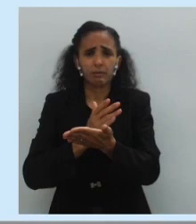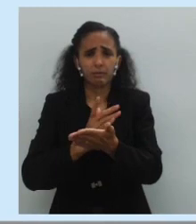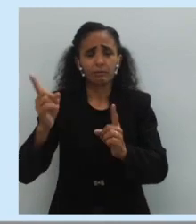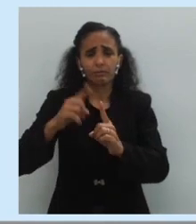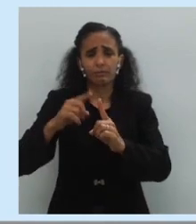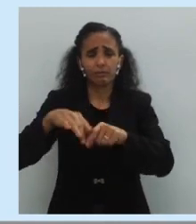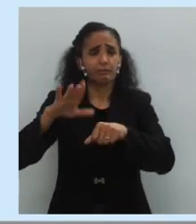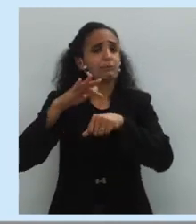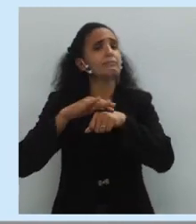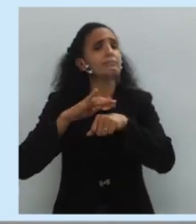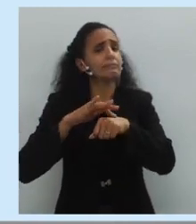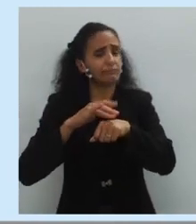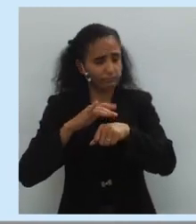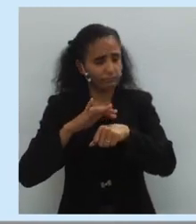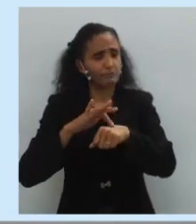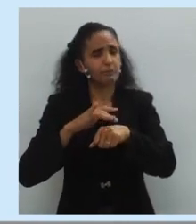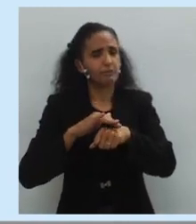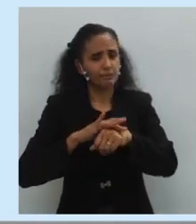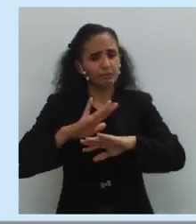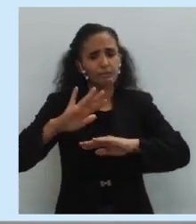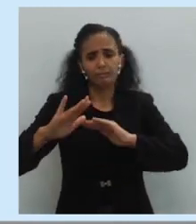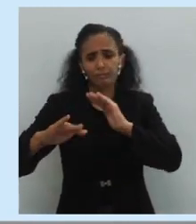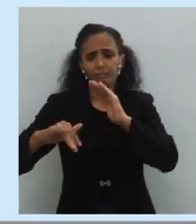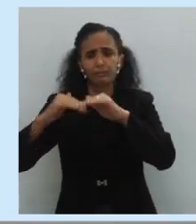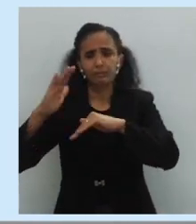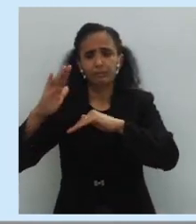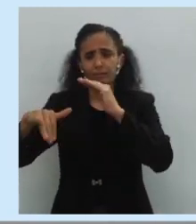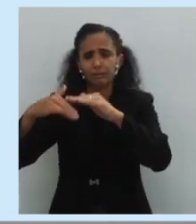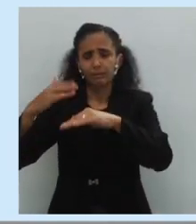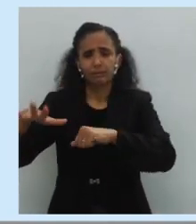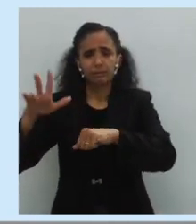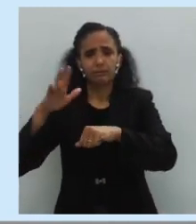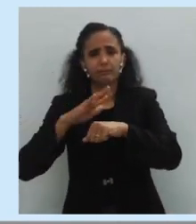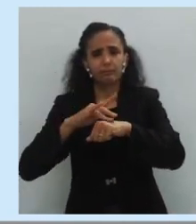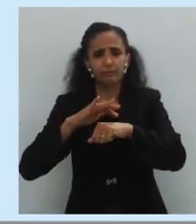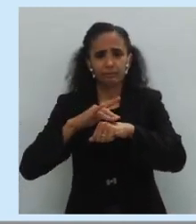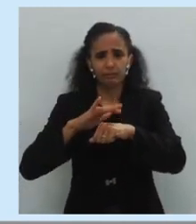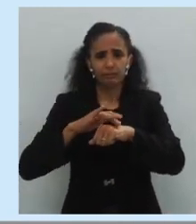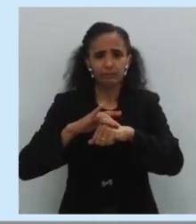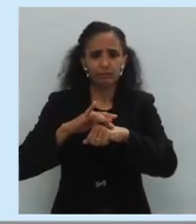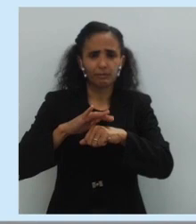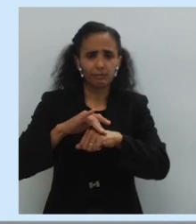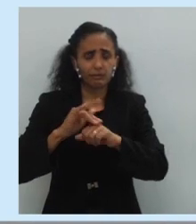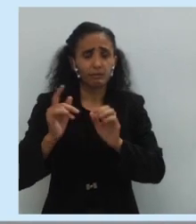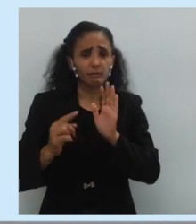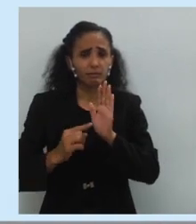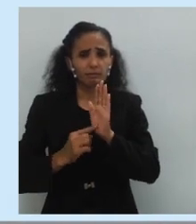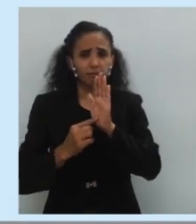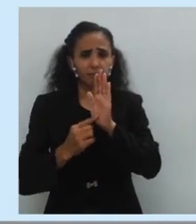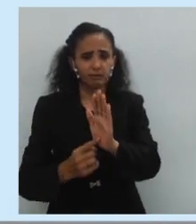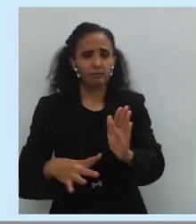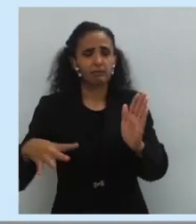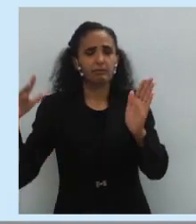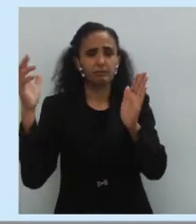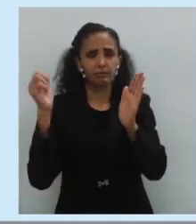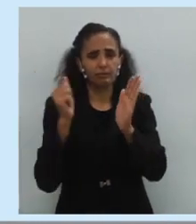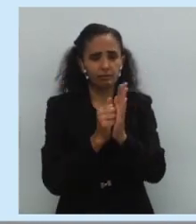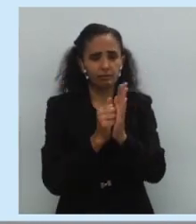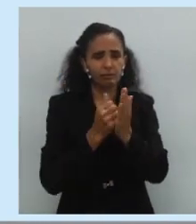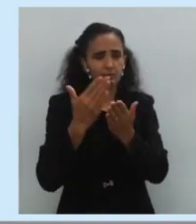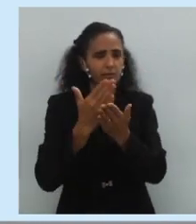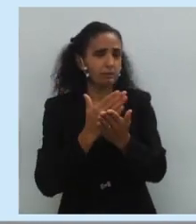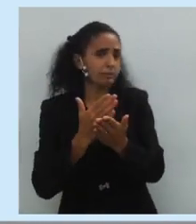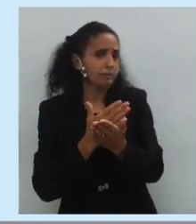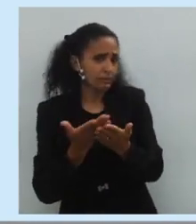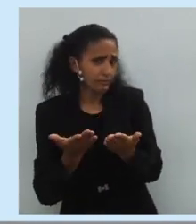desenvolvem certas doenças. Essas doenças elas são chamadas de doenças definidoras